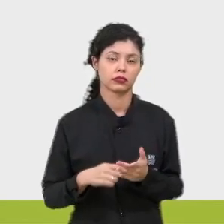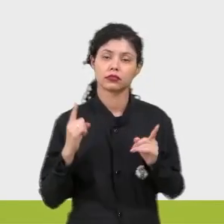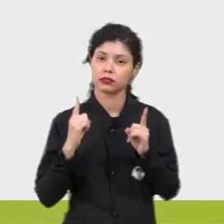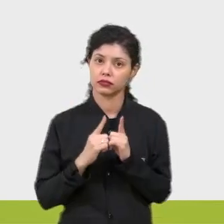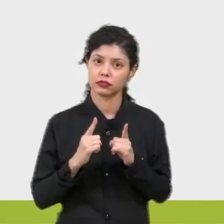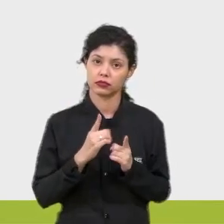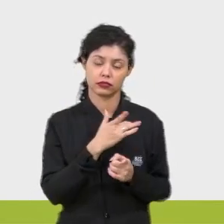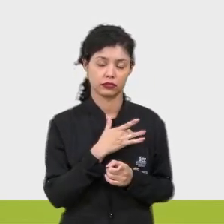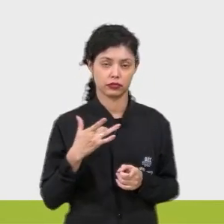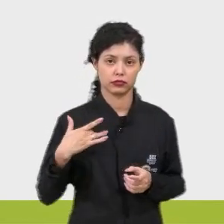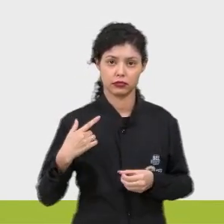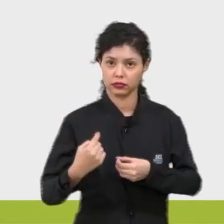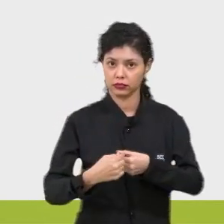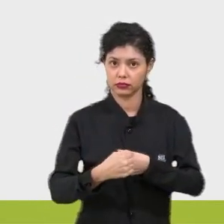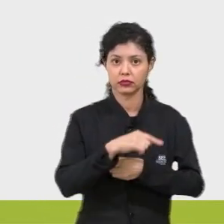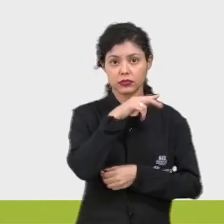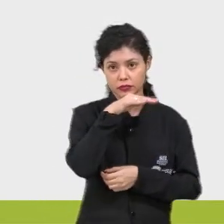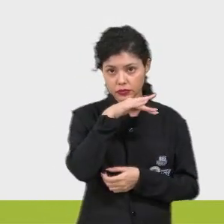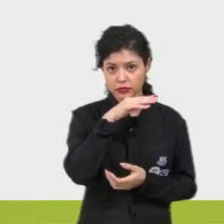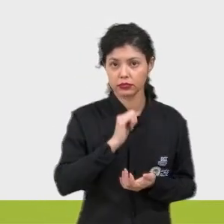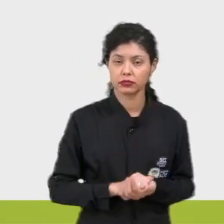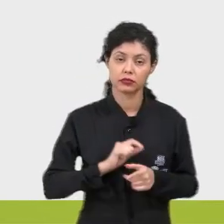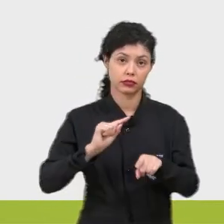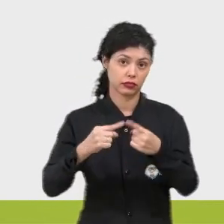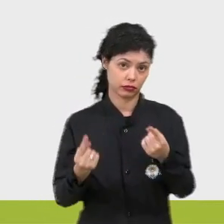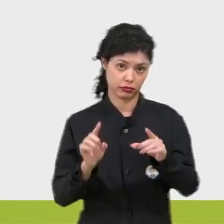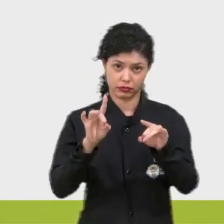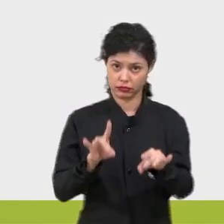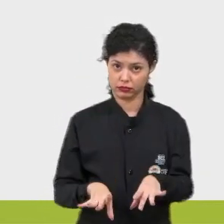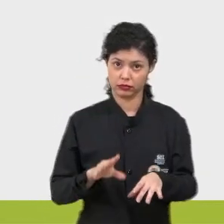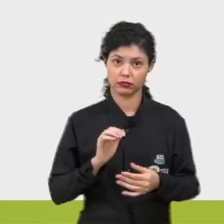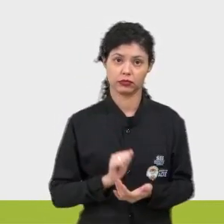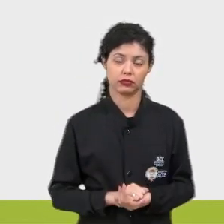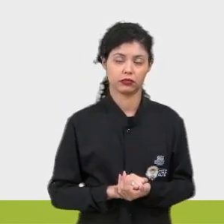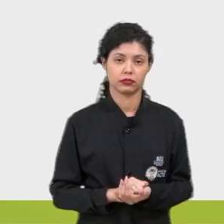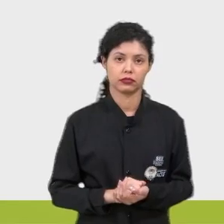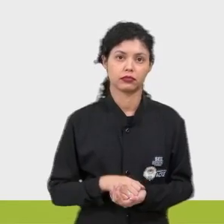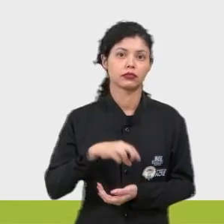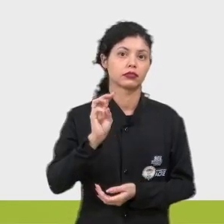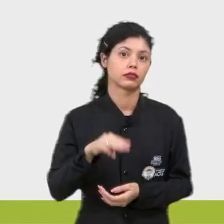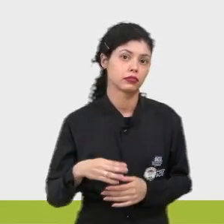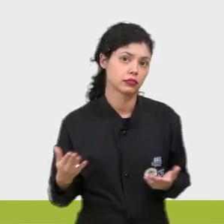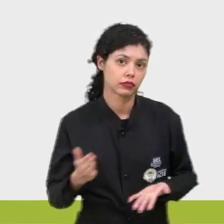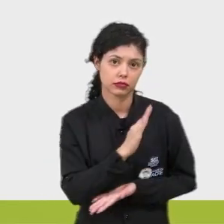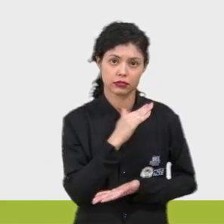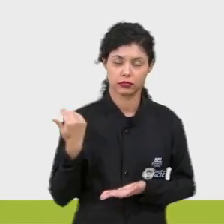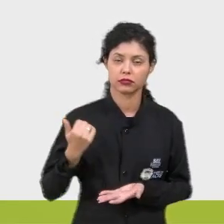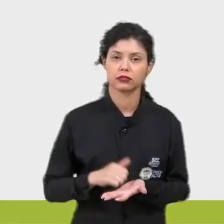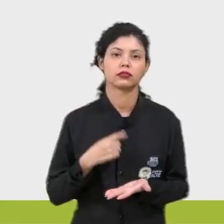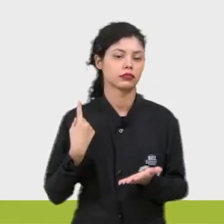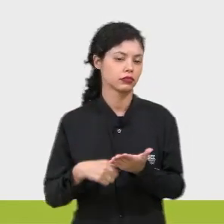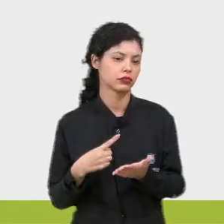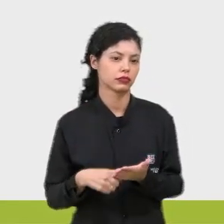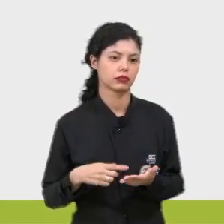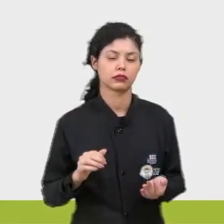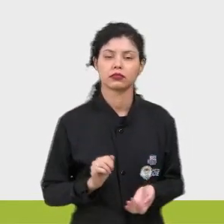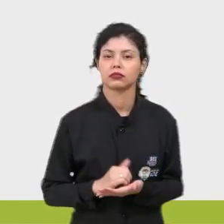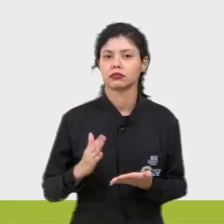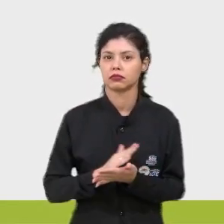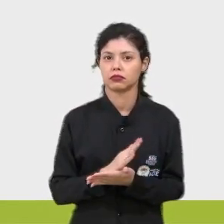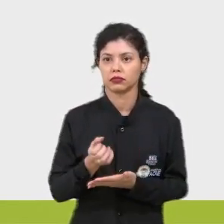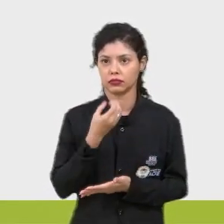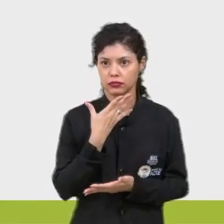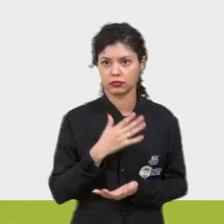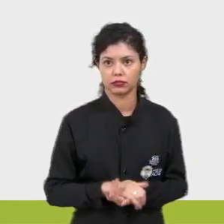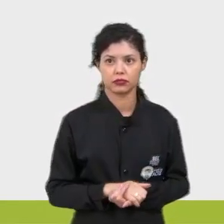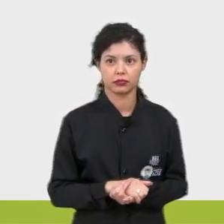rede municipal de saúde é ruim, mas por último, quem seria aí no caso a morte, considera como algo bom,